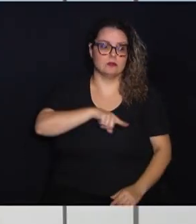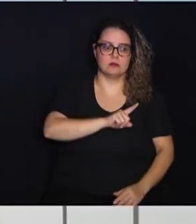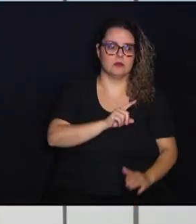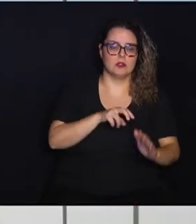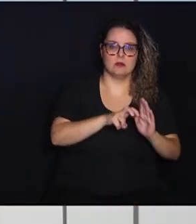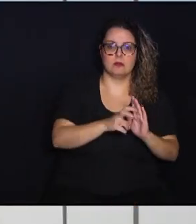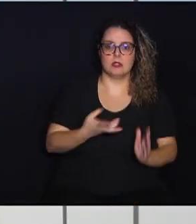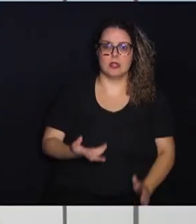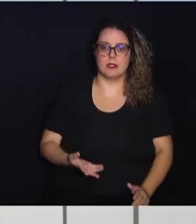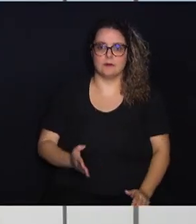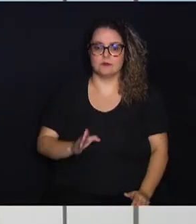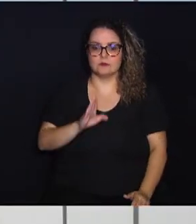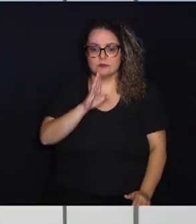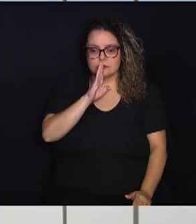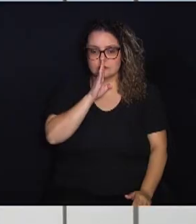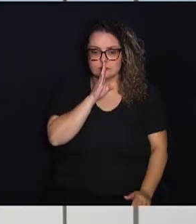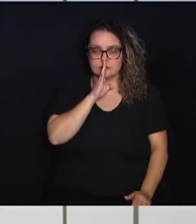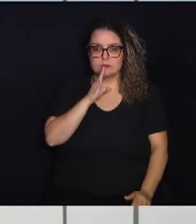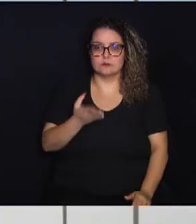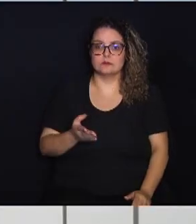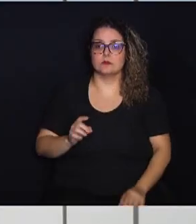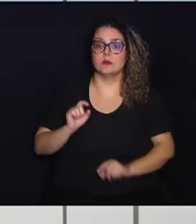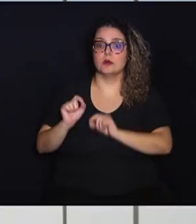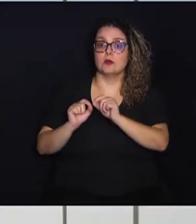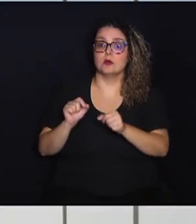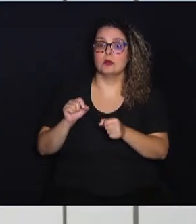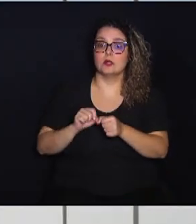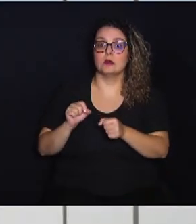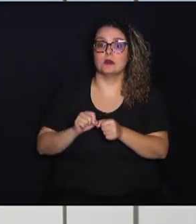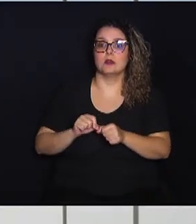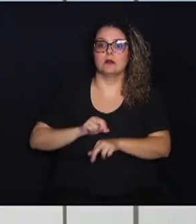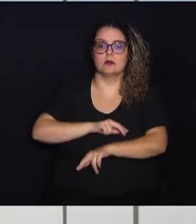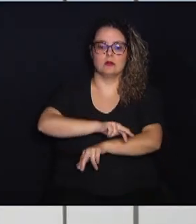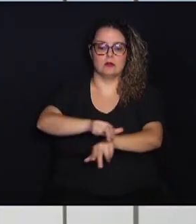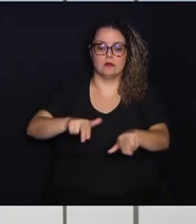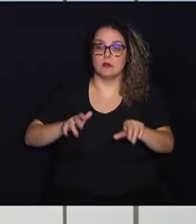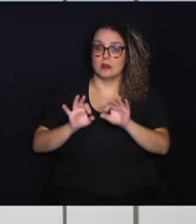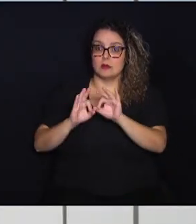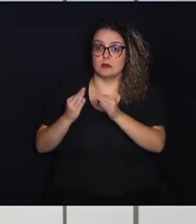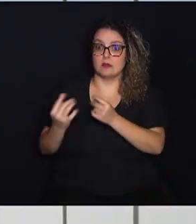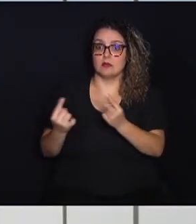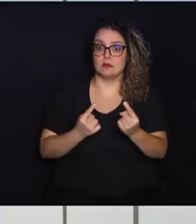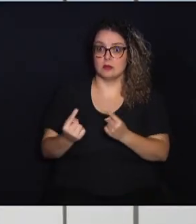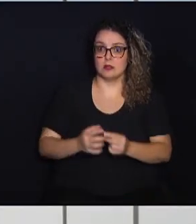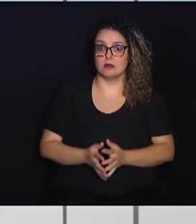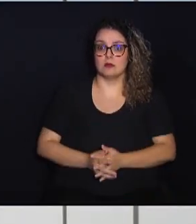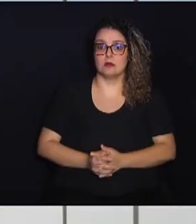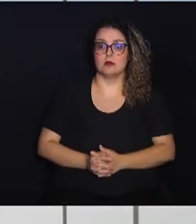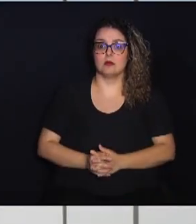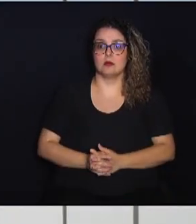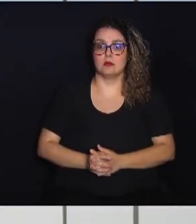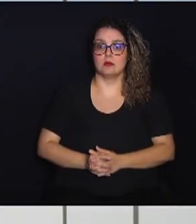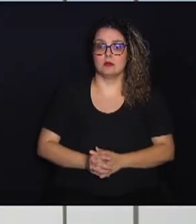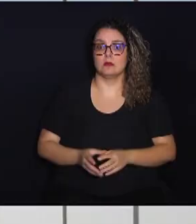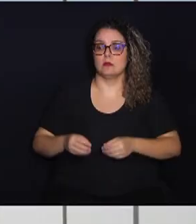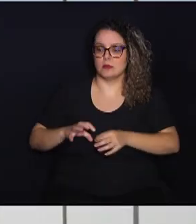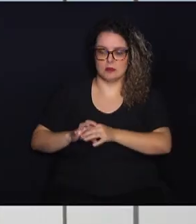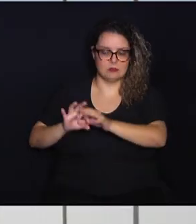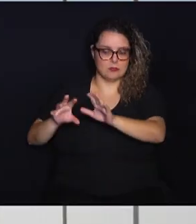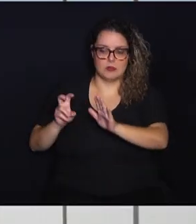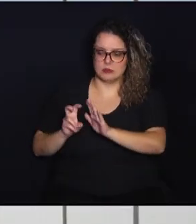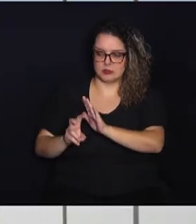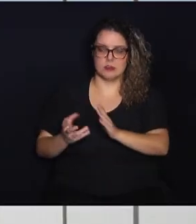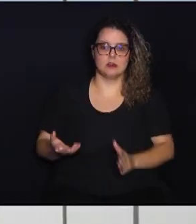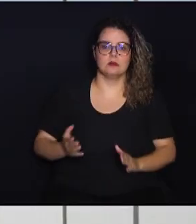elas ficaram mudas. Aí, o que foi que eu fiz com essas dezenas de famílias que me procuraram? Falei, pode colocar na creche, numa